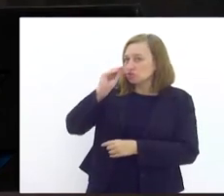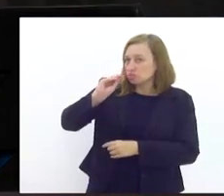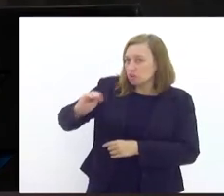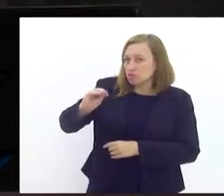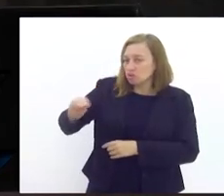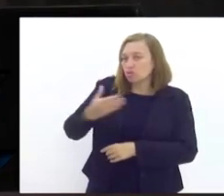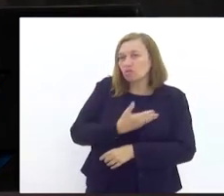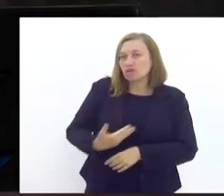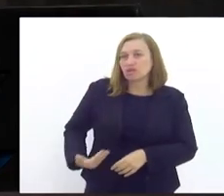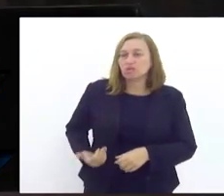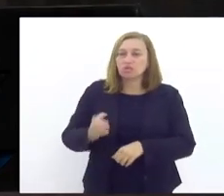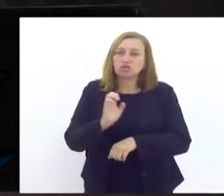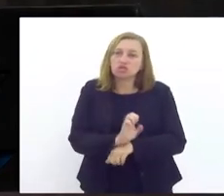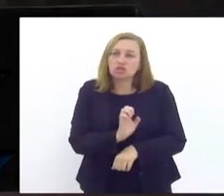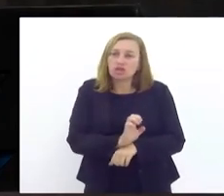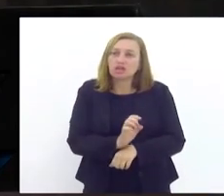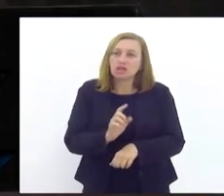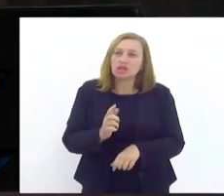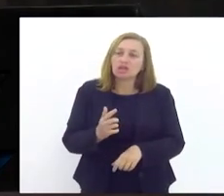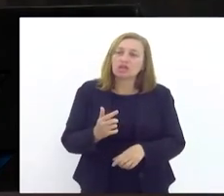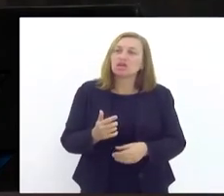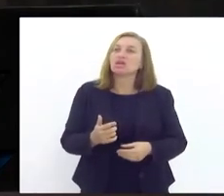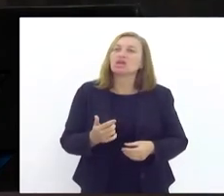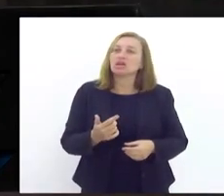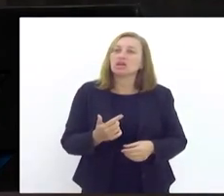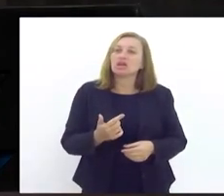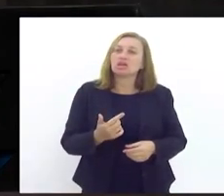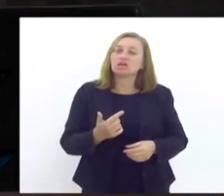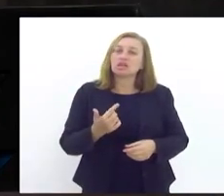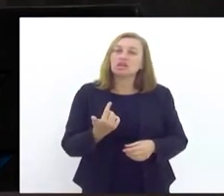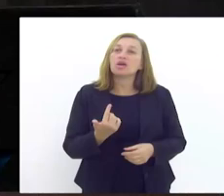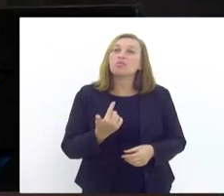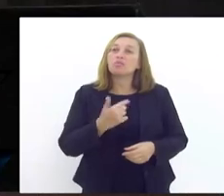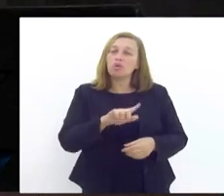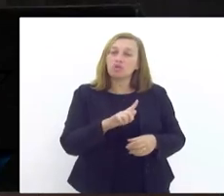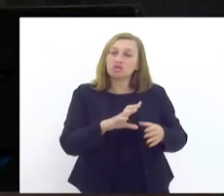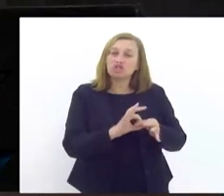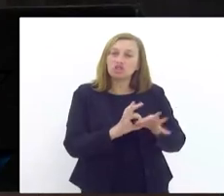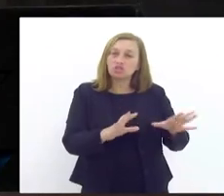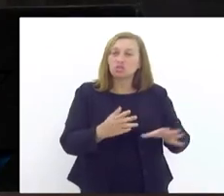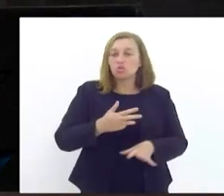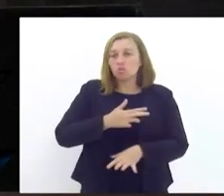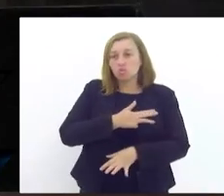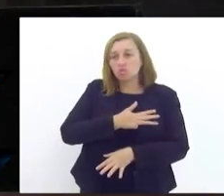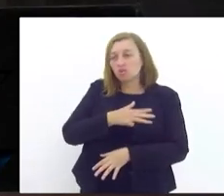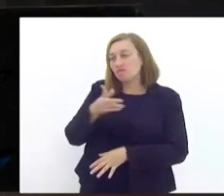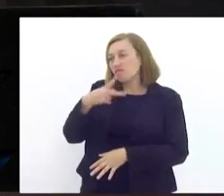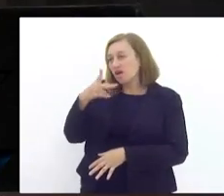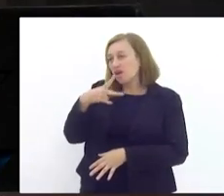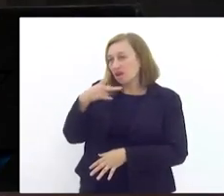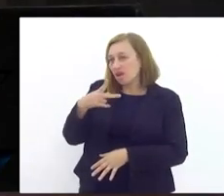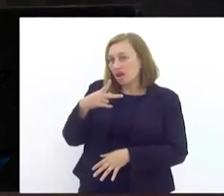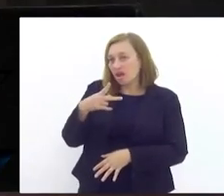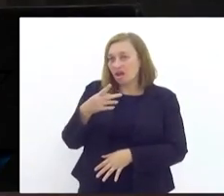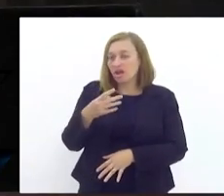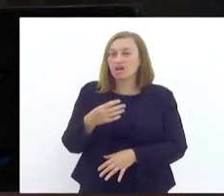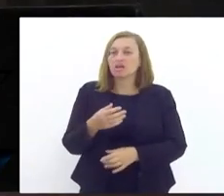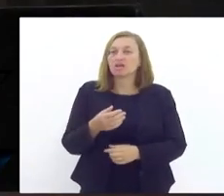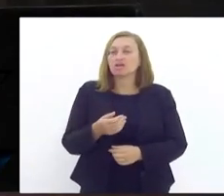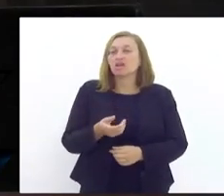e a partir daí rolou a bola para o pé de cana ao qual ele é Soldadinho para fazer o seu